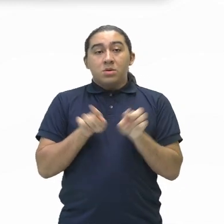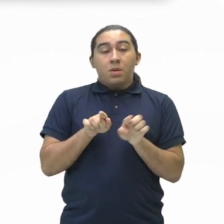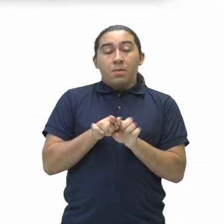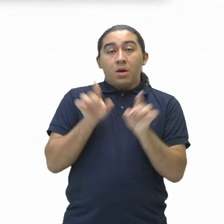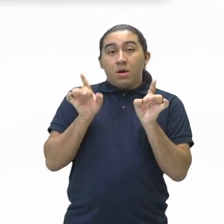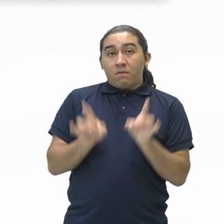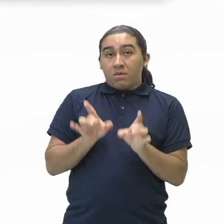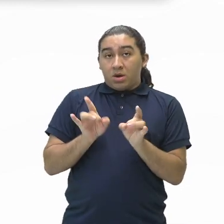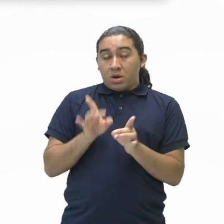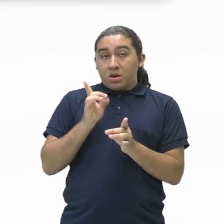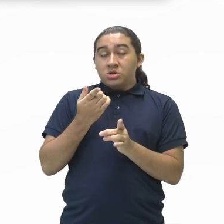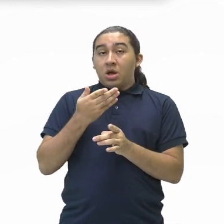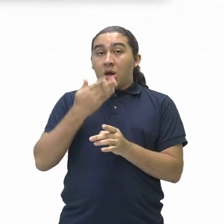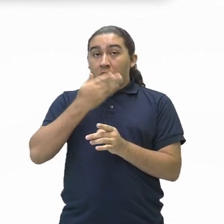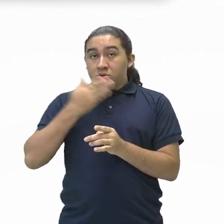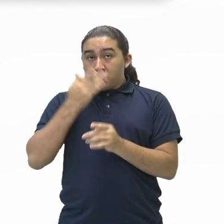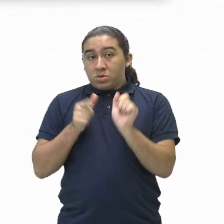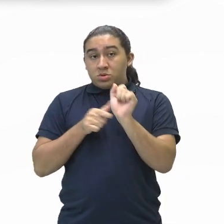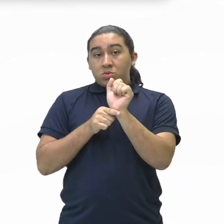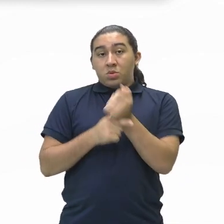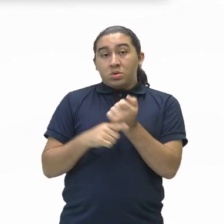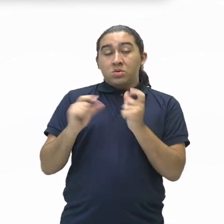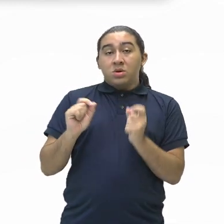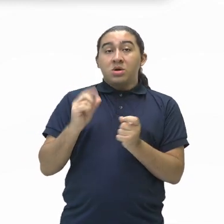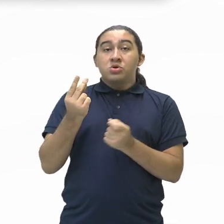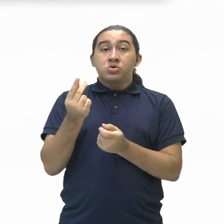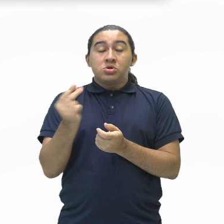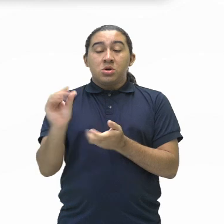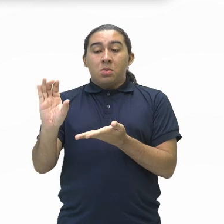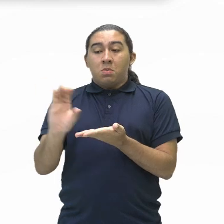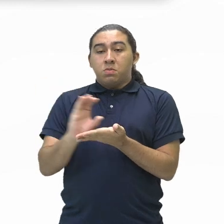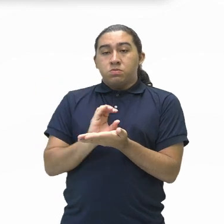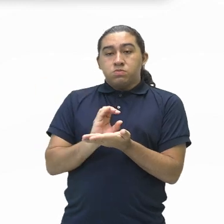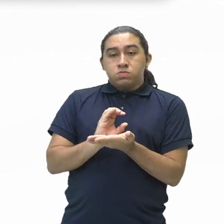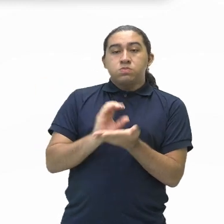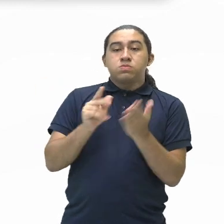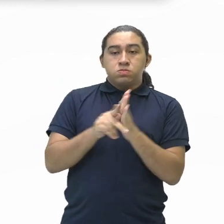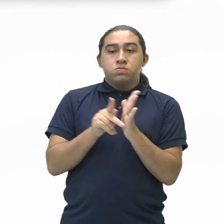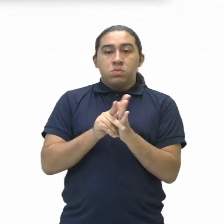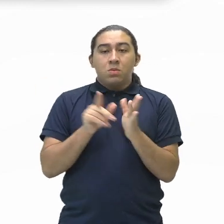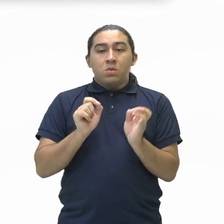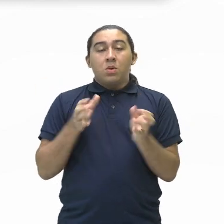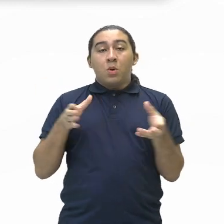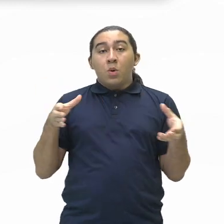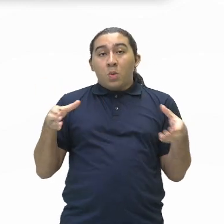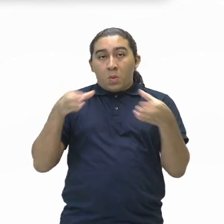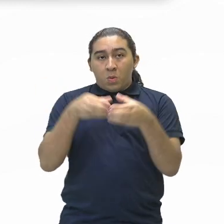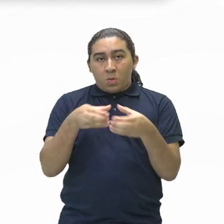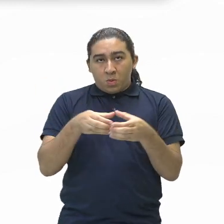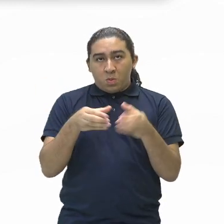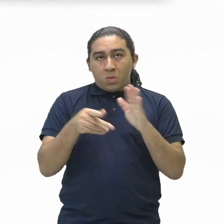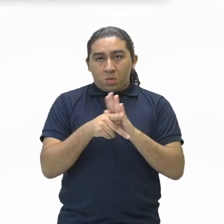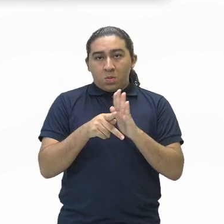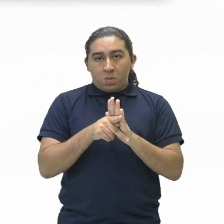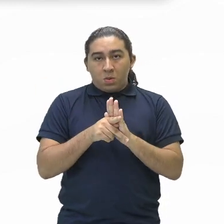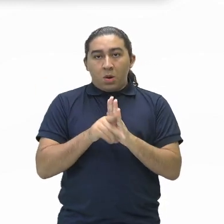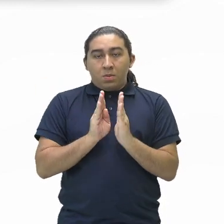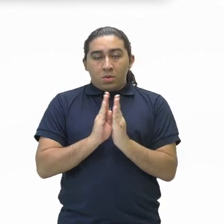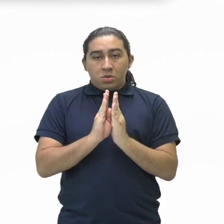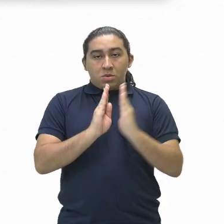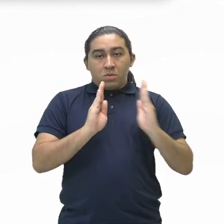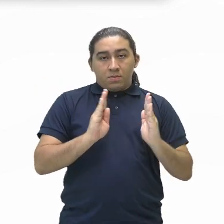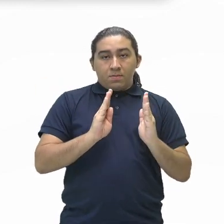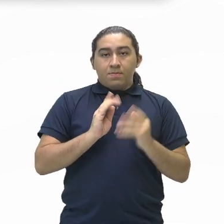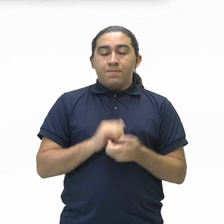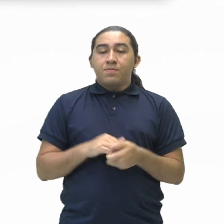de açúcar, garantindo lucros para a Companhia das Índias Ocidentais. E aí a gente observa